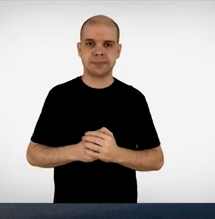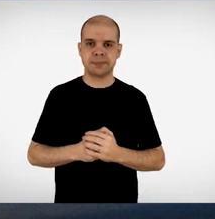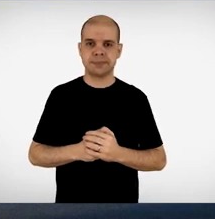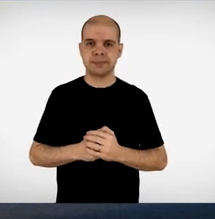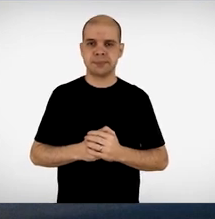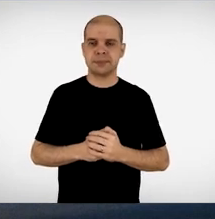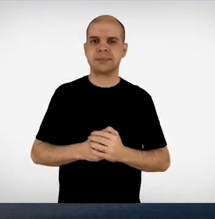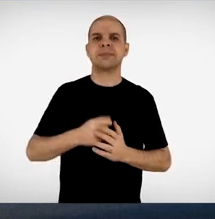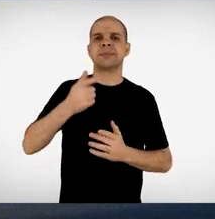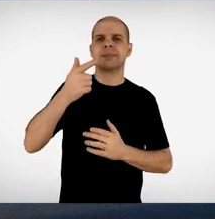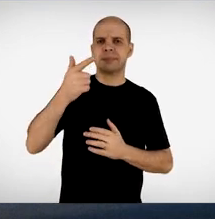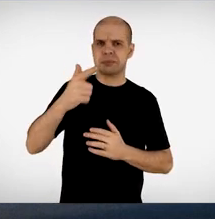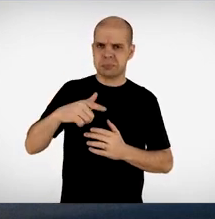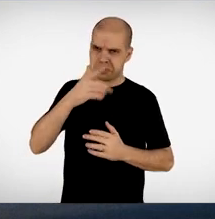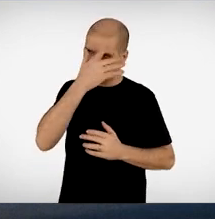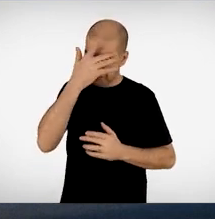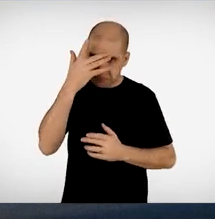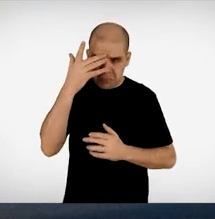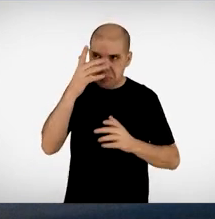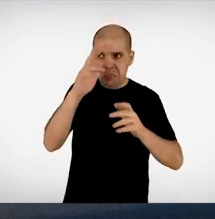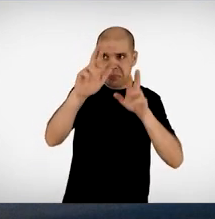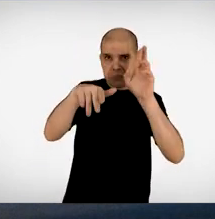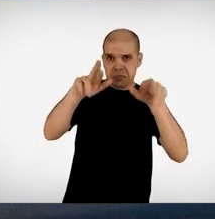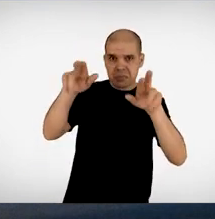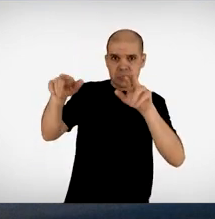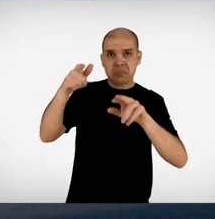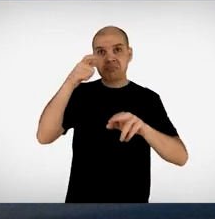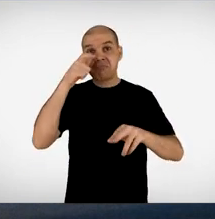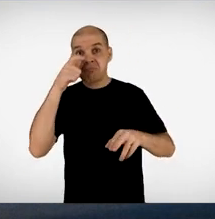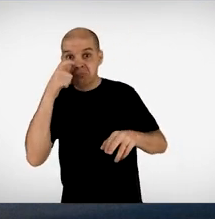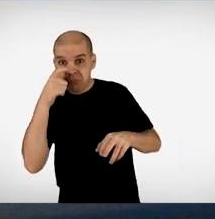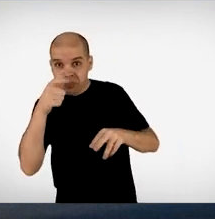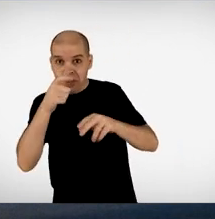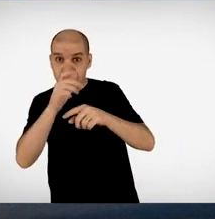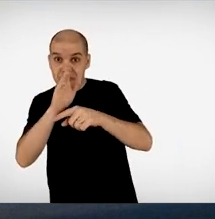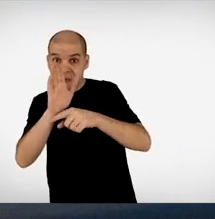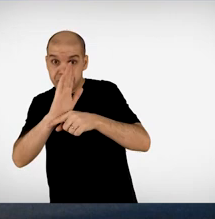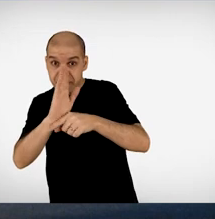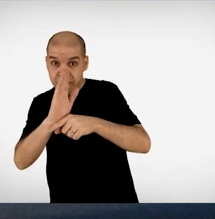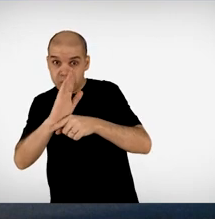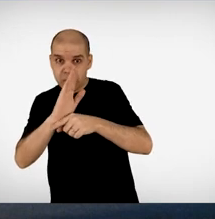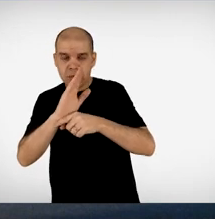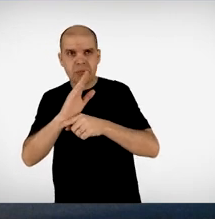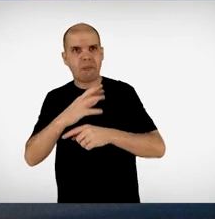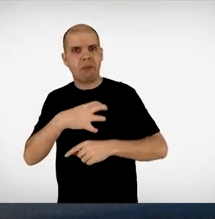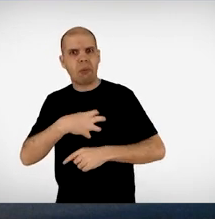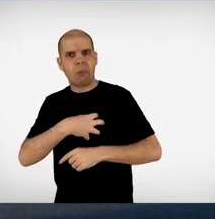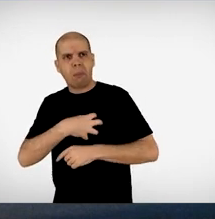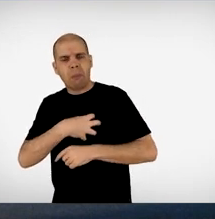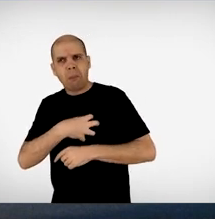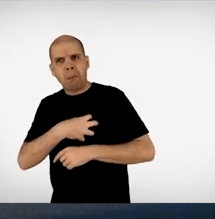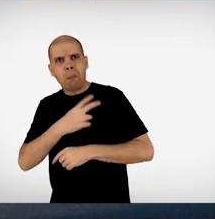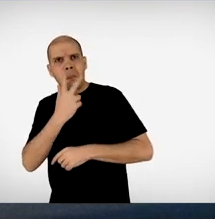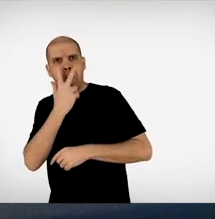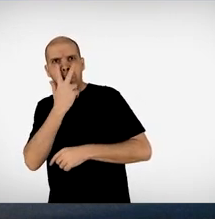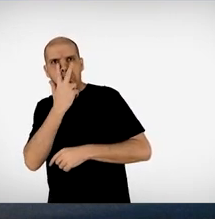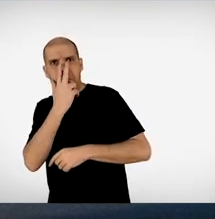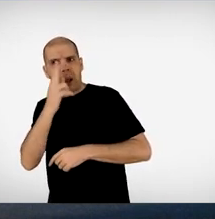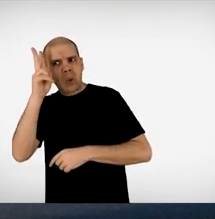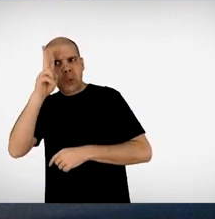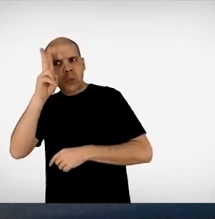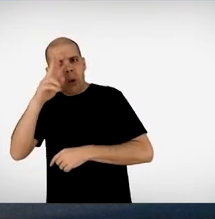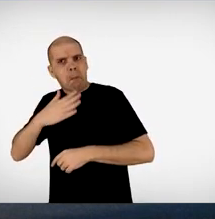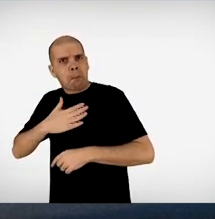é que todas as pessoas que eu conheço que viram esse filme falam, nossa, eu me vi tanto nesse filme, parece a minha